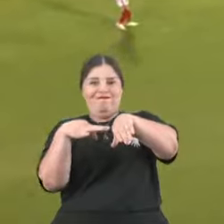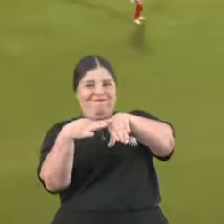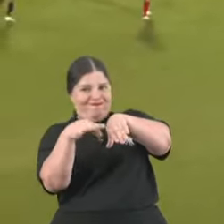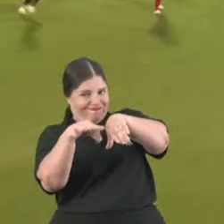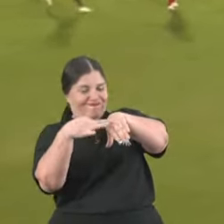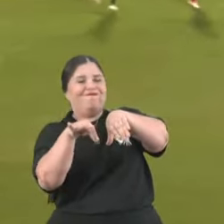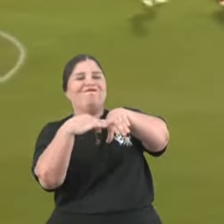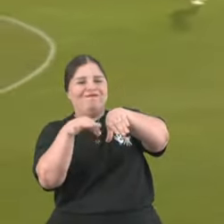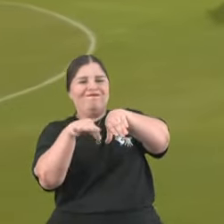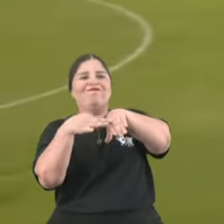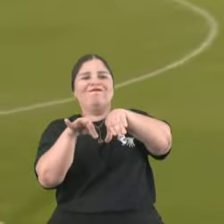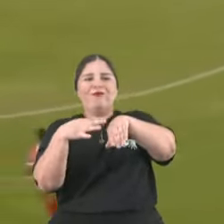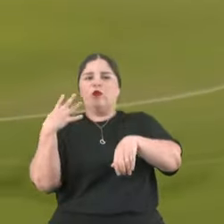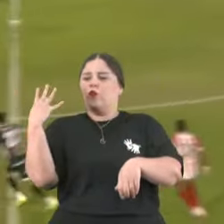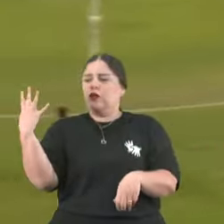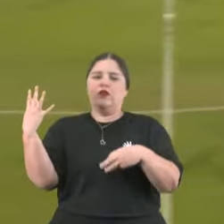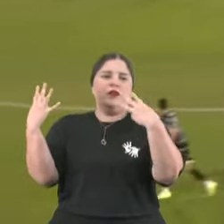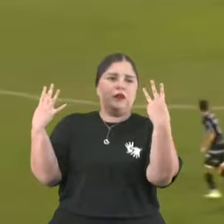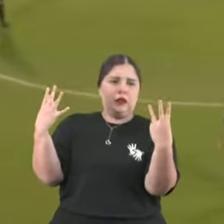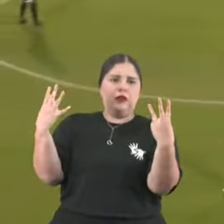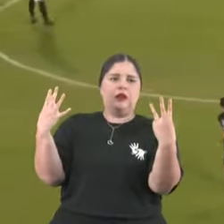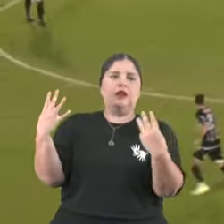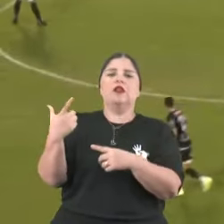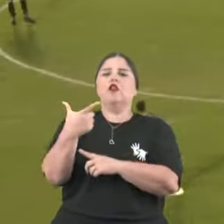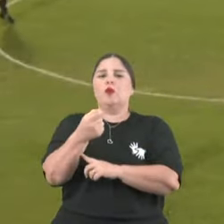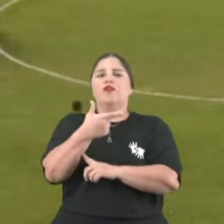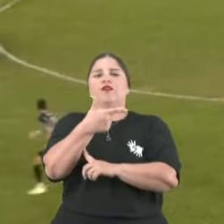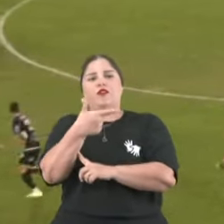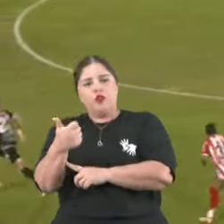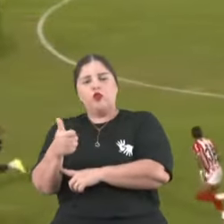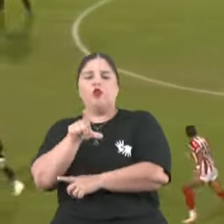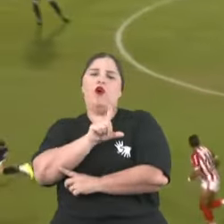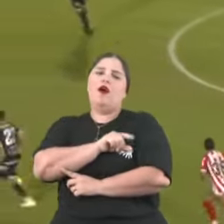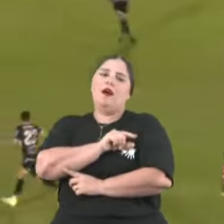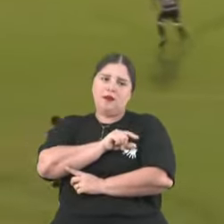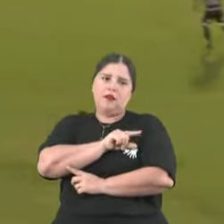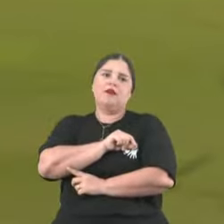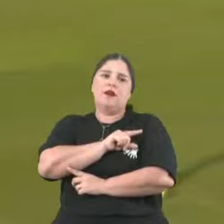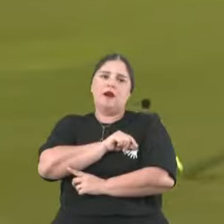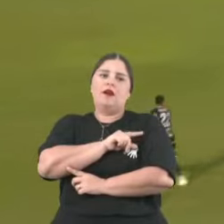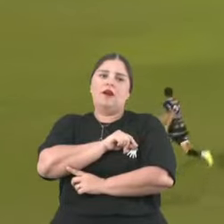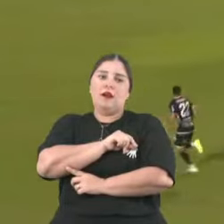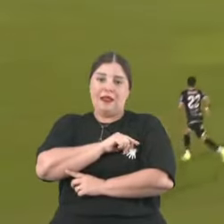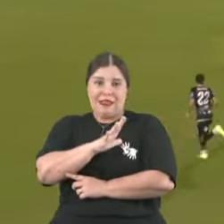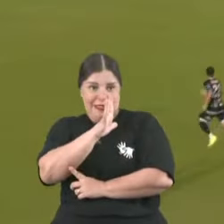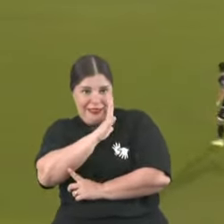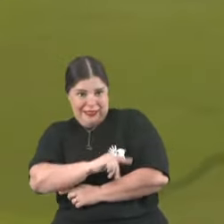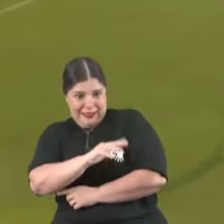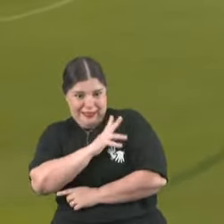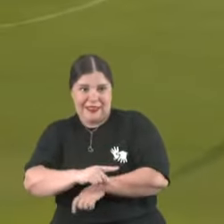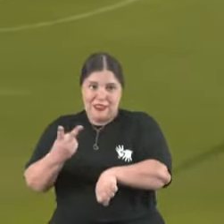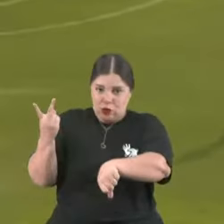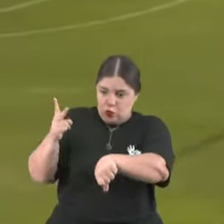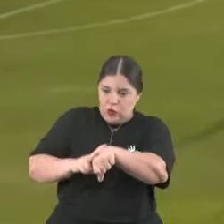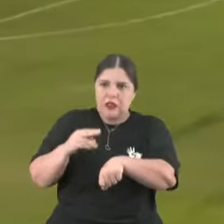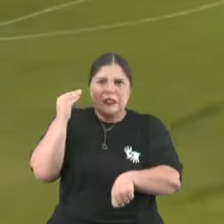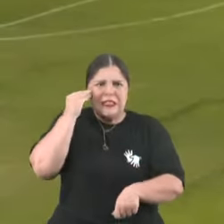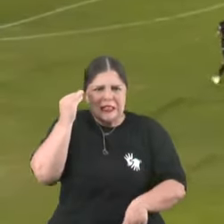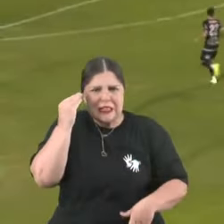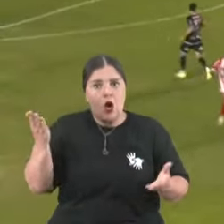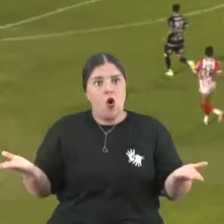em 2021. Portanto, aí, além do tricampeonato, o CRB está disputando sua 13ª